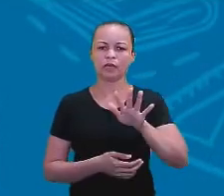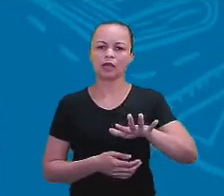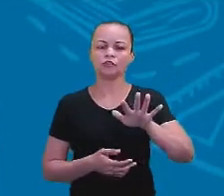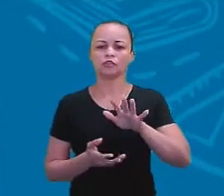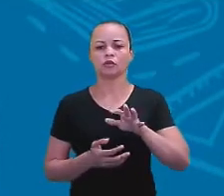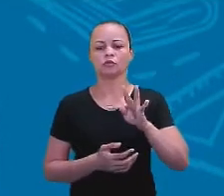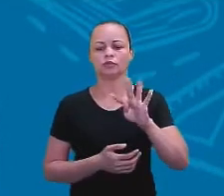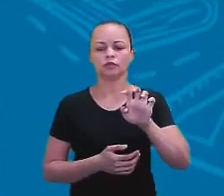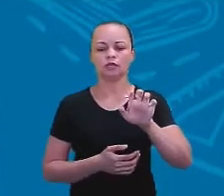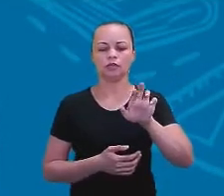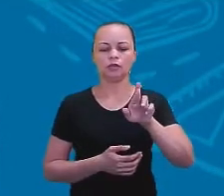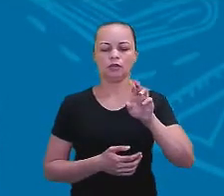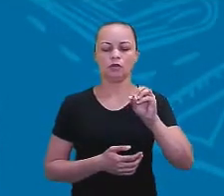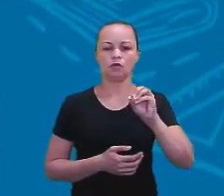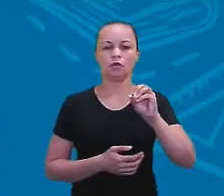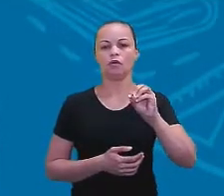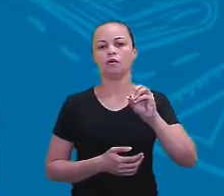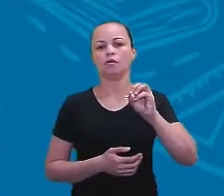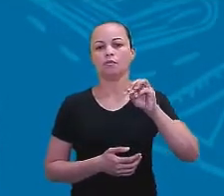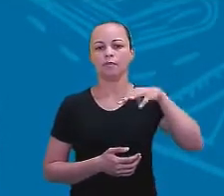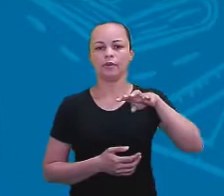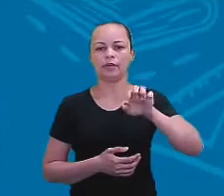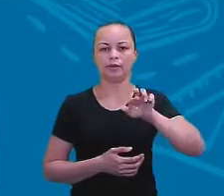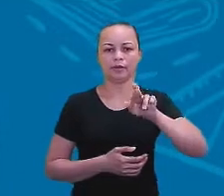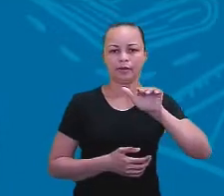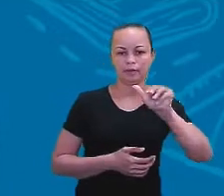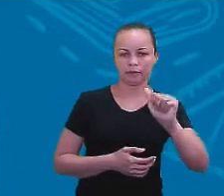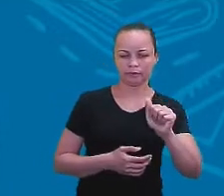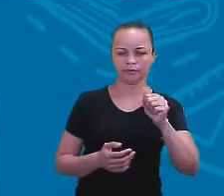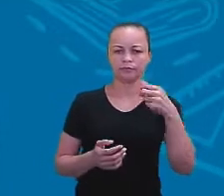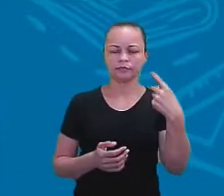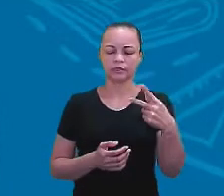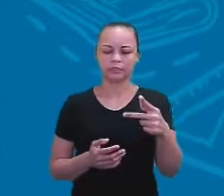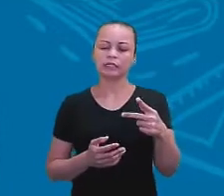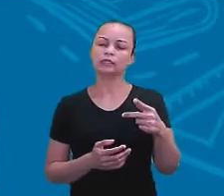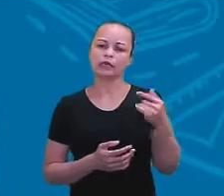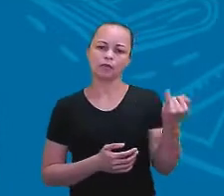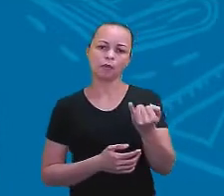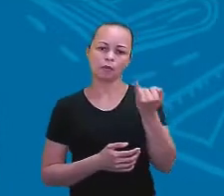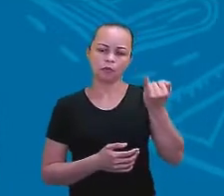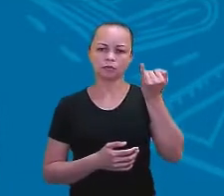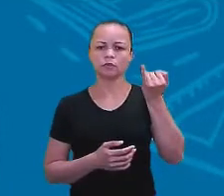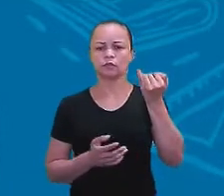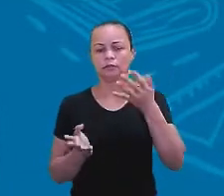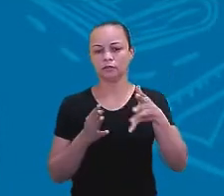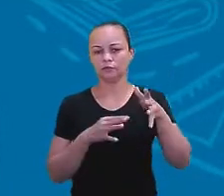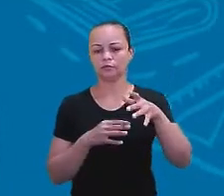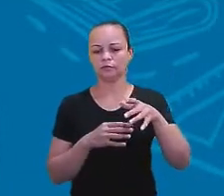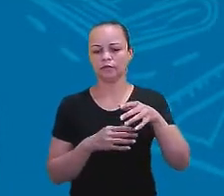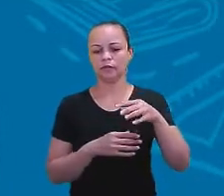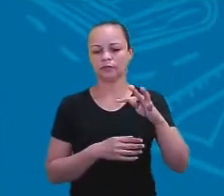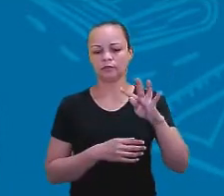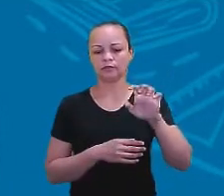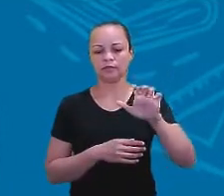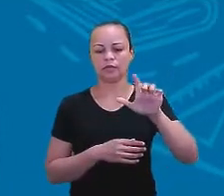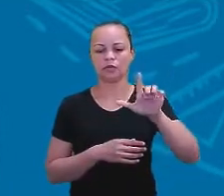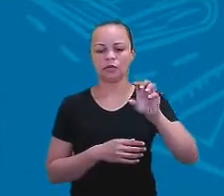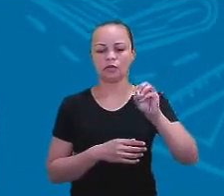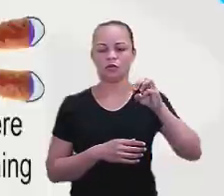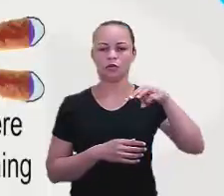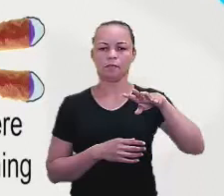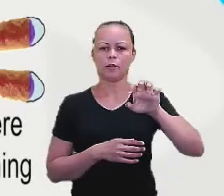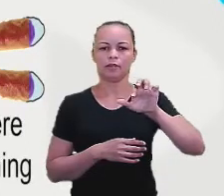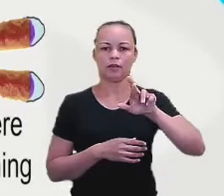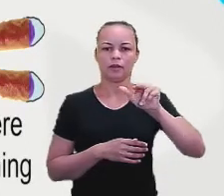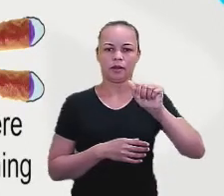região e a função, né, clássica, a função que realmente tem relevância da telomerase. Abre essa imagem de novo aí, por favor,